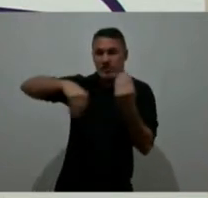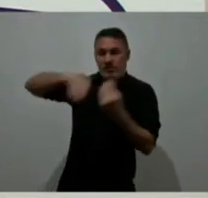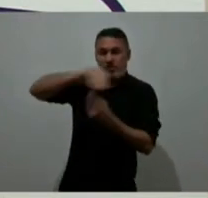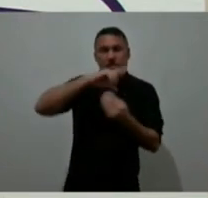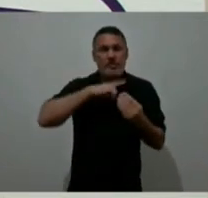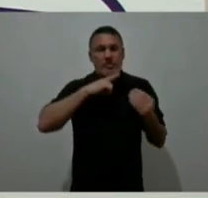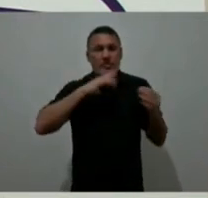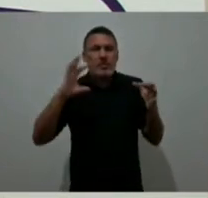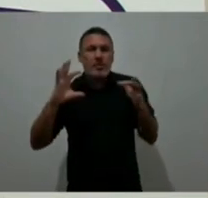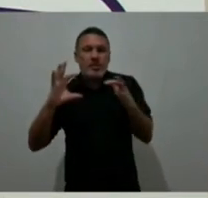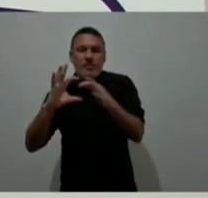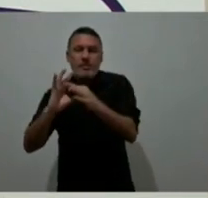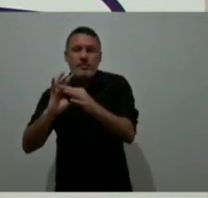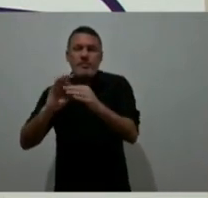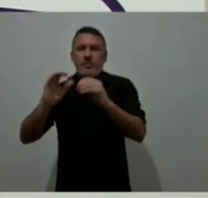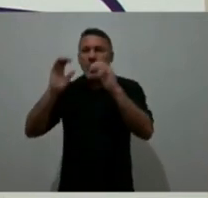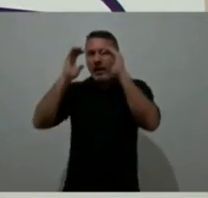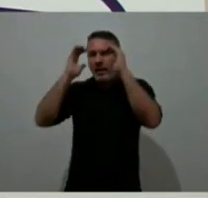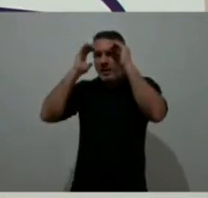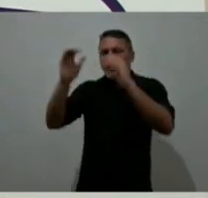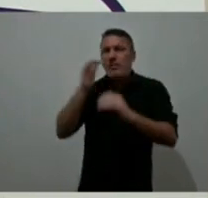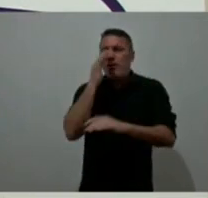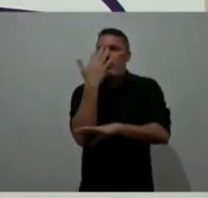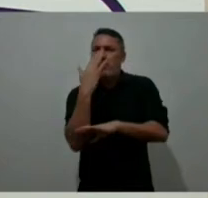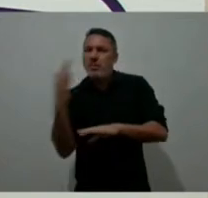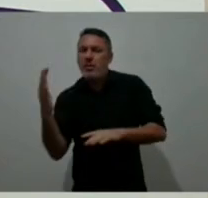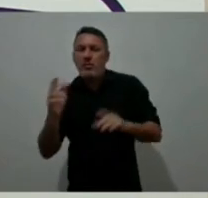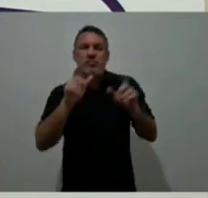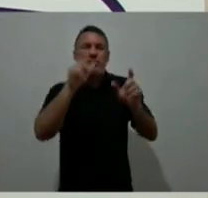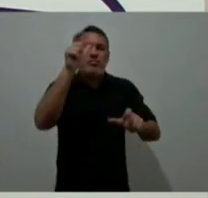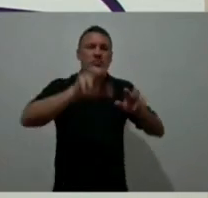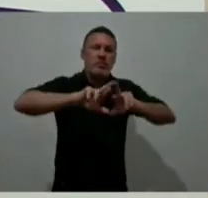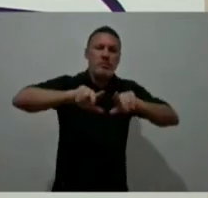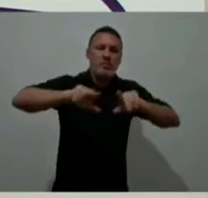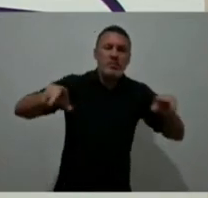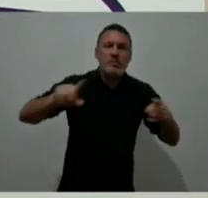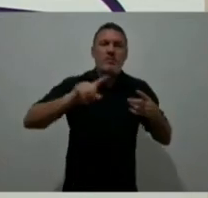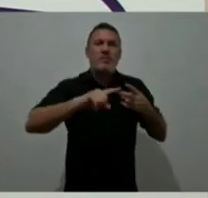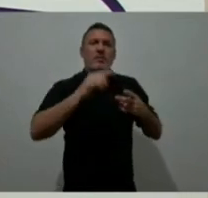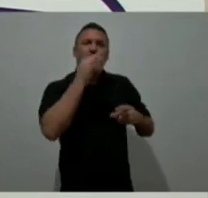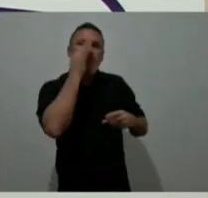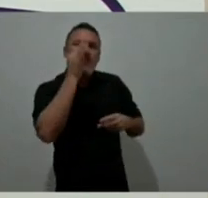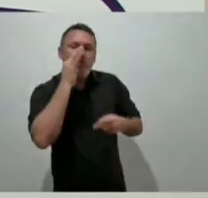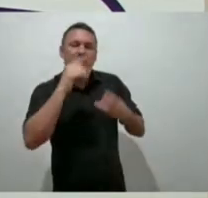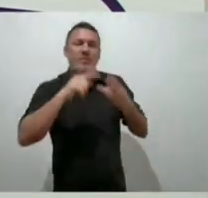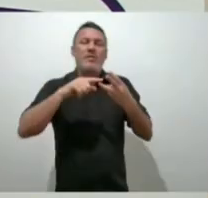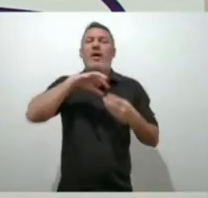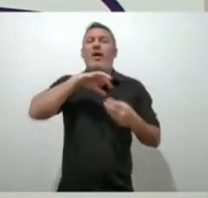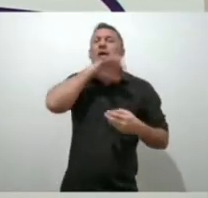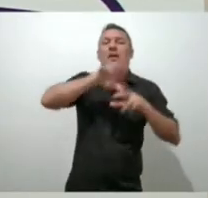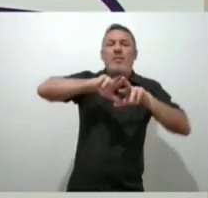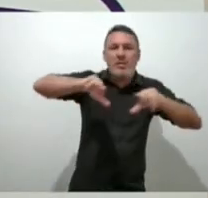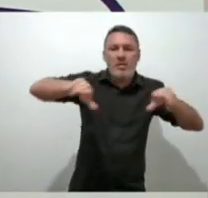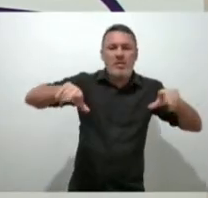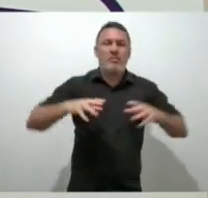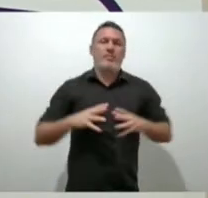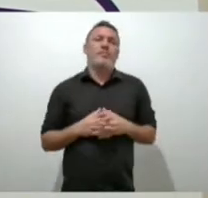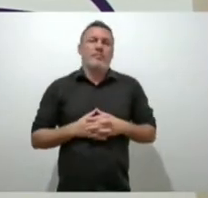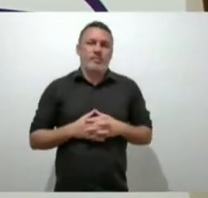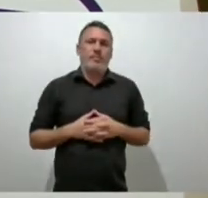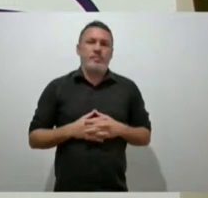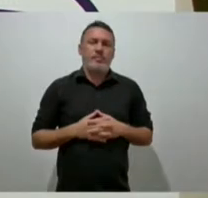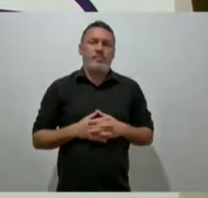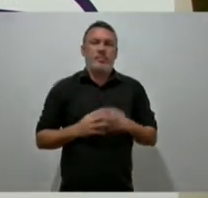ao meio ambiente, à diversidade, à fauna e à flora. Poxa, como o Carlos Alberto